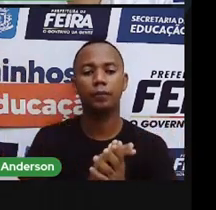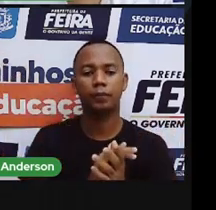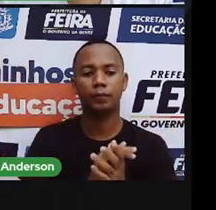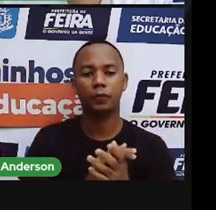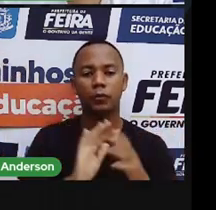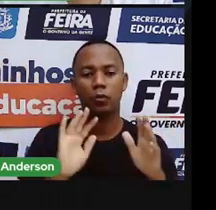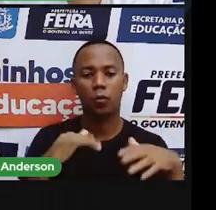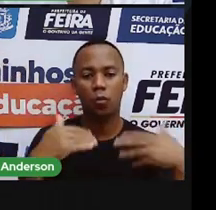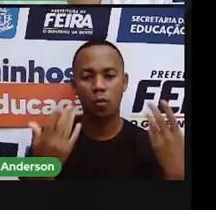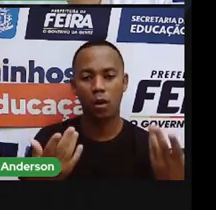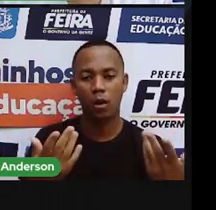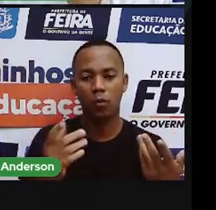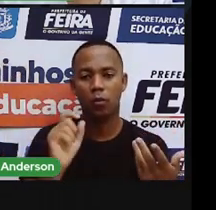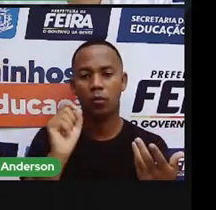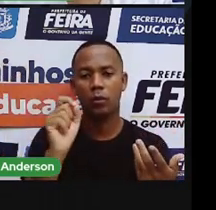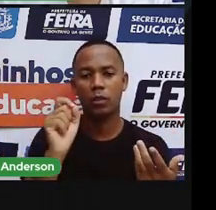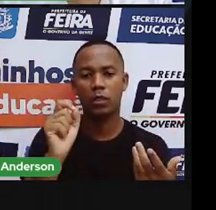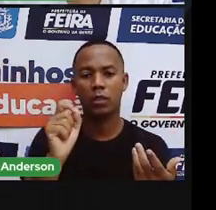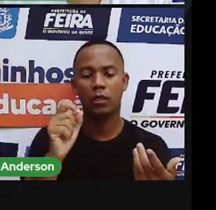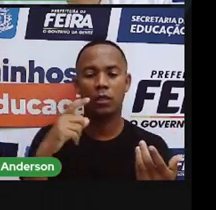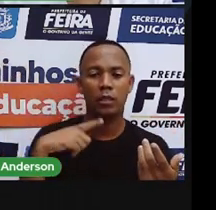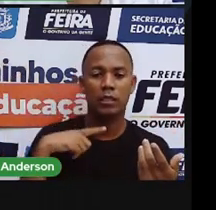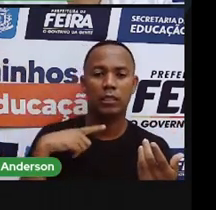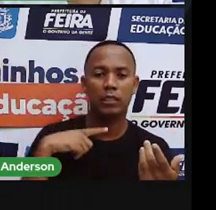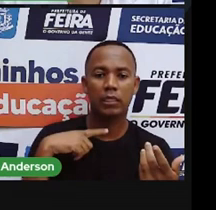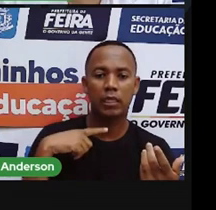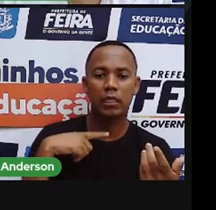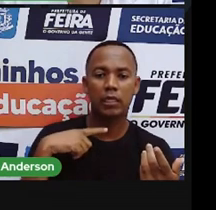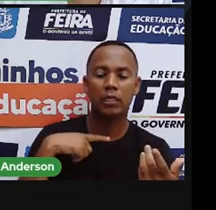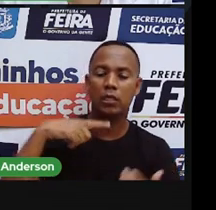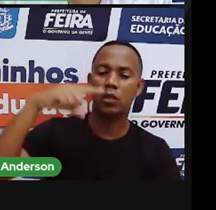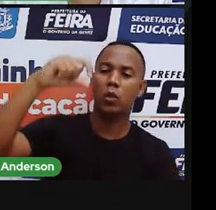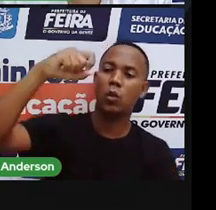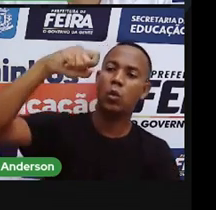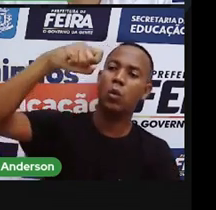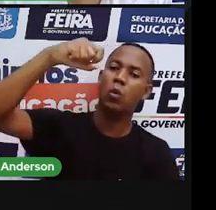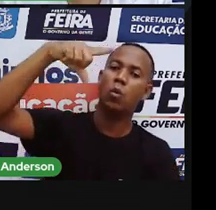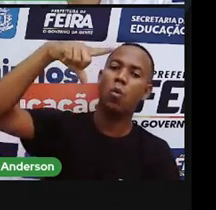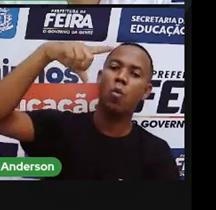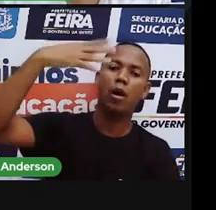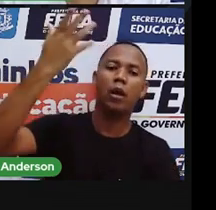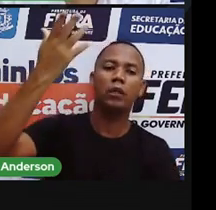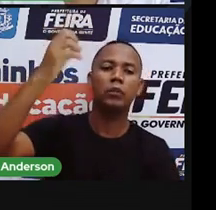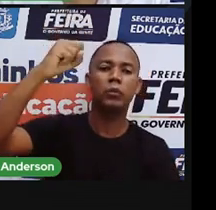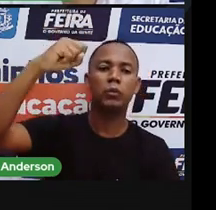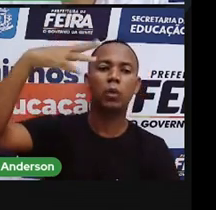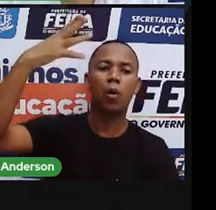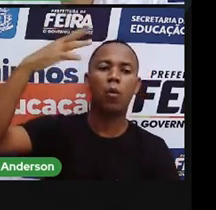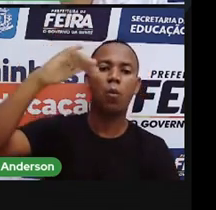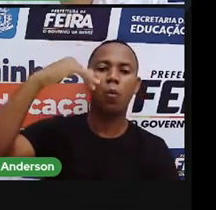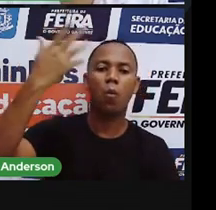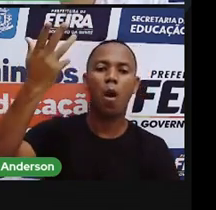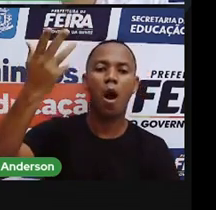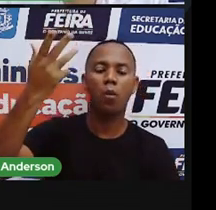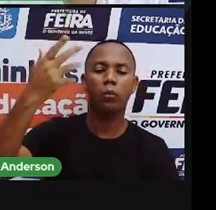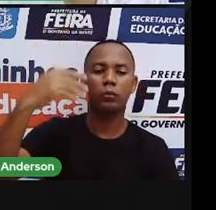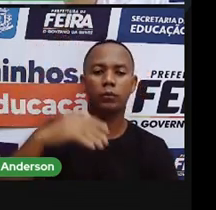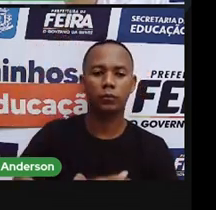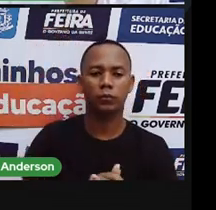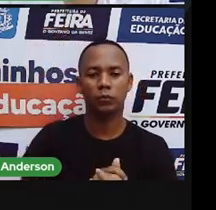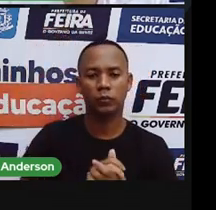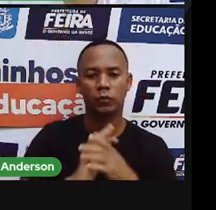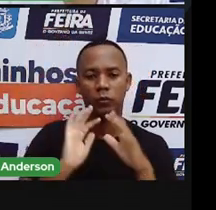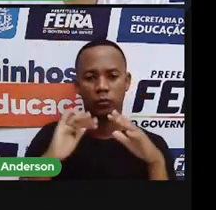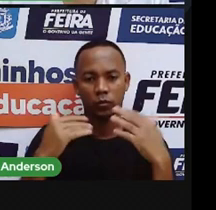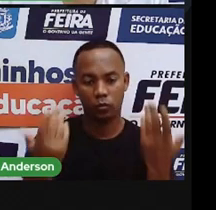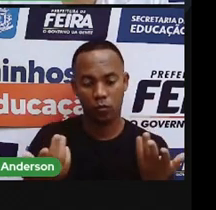Qual é o planeta que possui um satélite natural? A Lua. Quem é que tem esse satélite natural? Qual é o